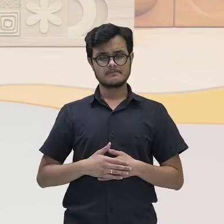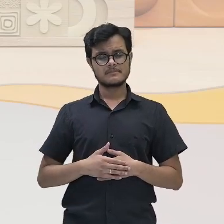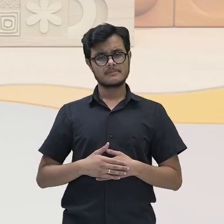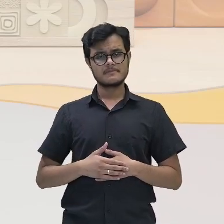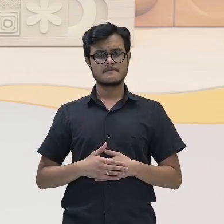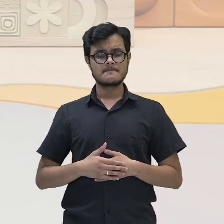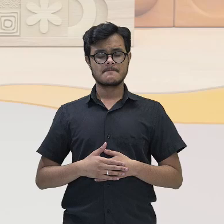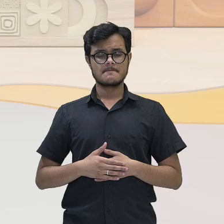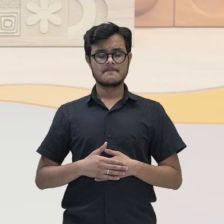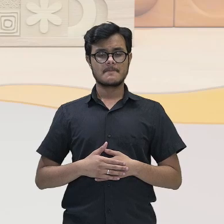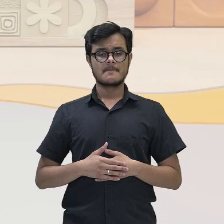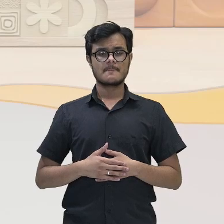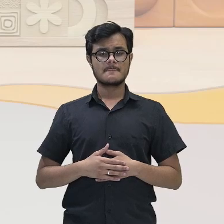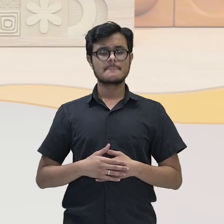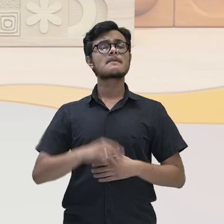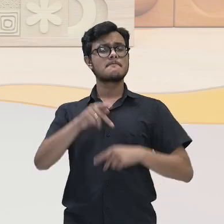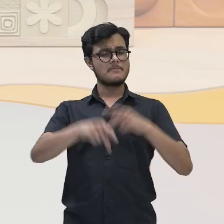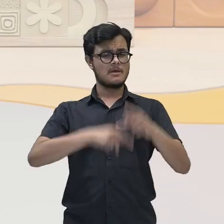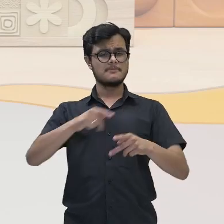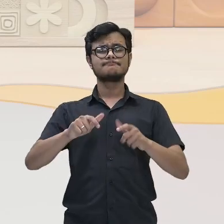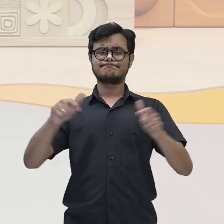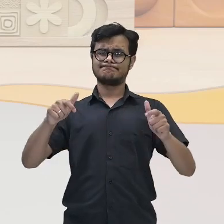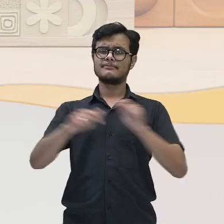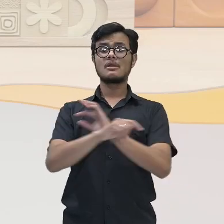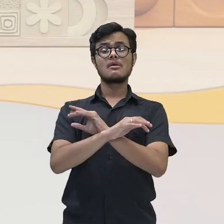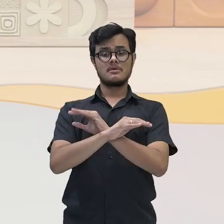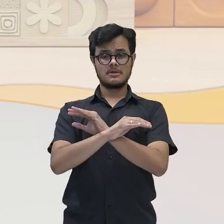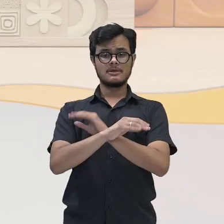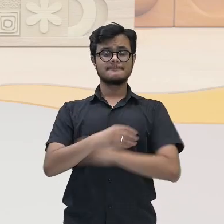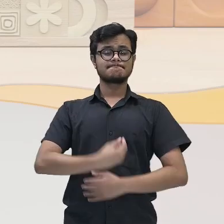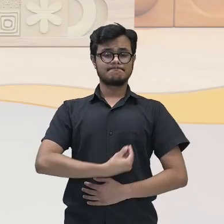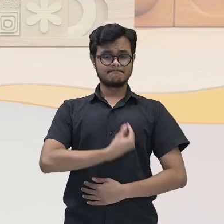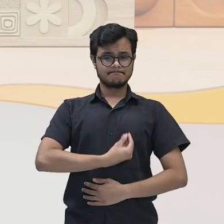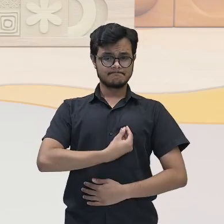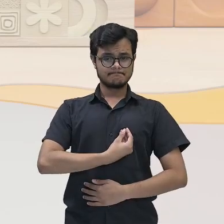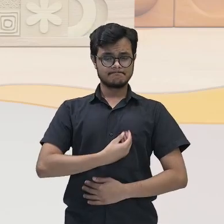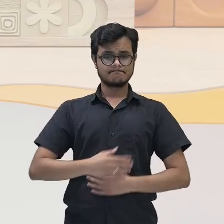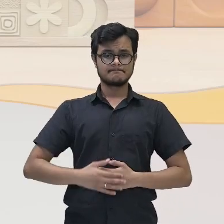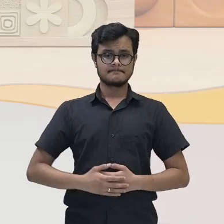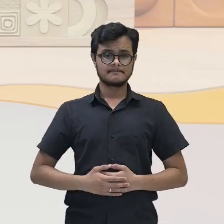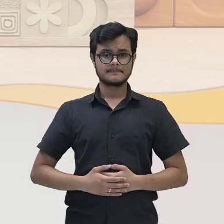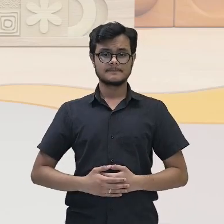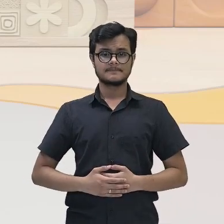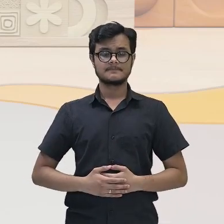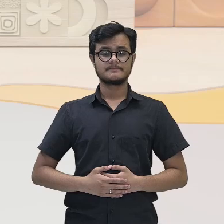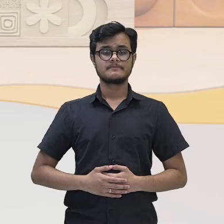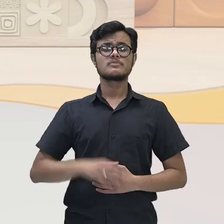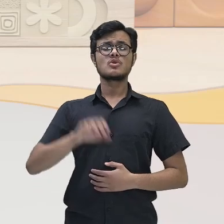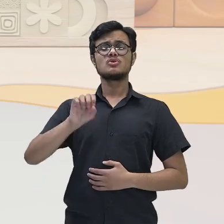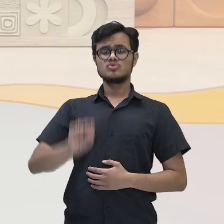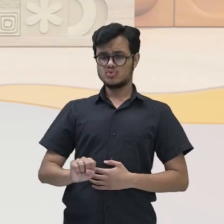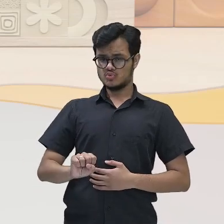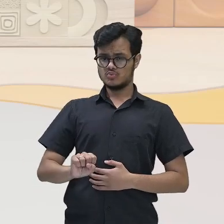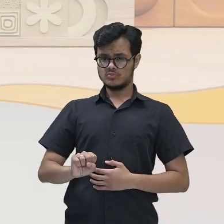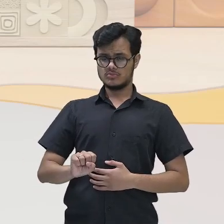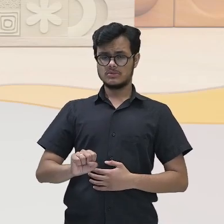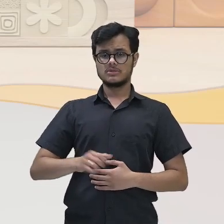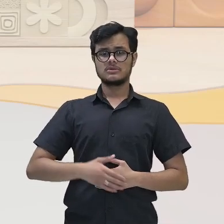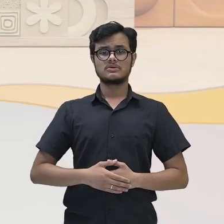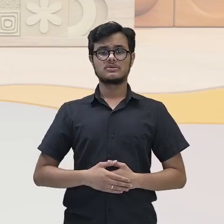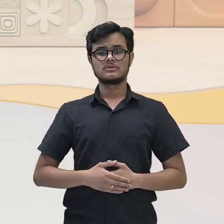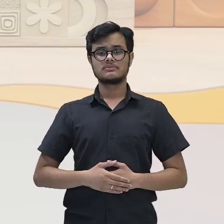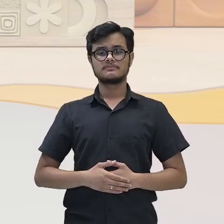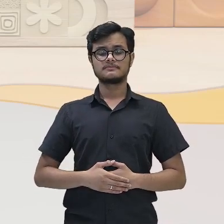segunda região com a maior população vivendo aí em área urbana. A região sul, ela já vem ali